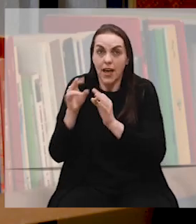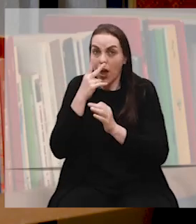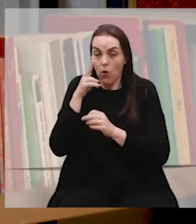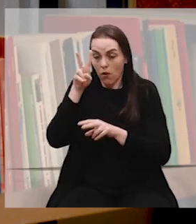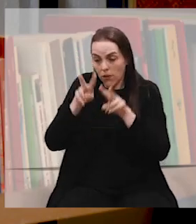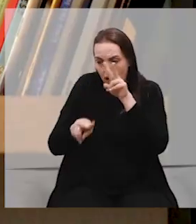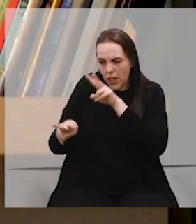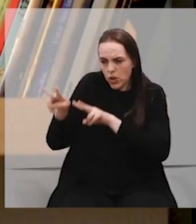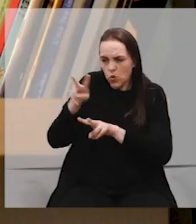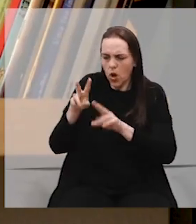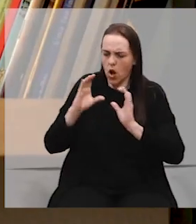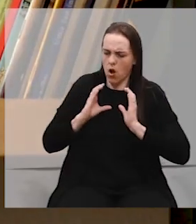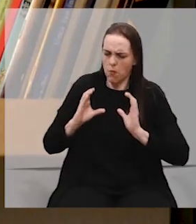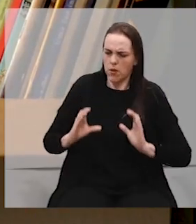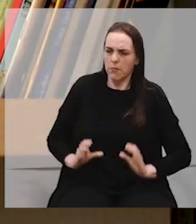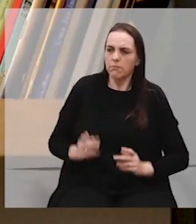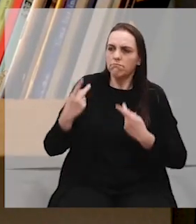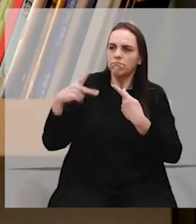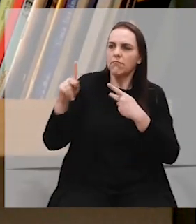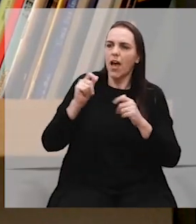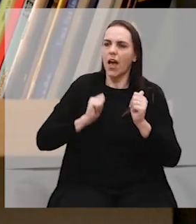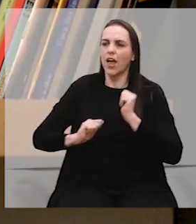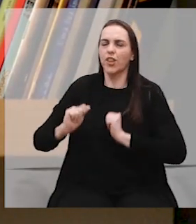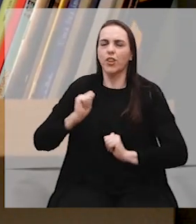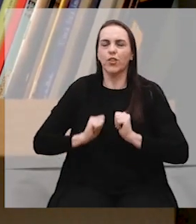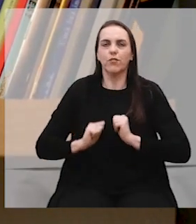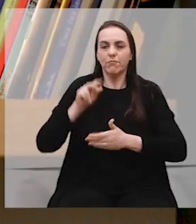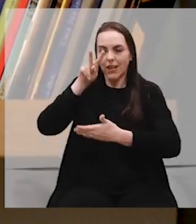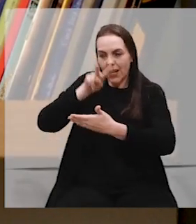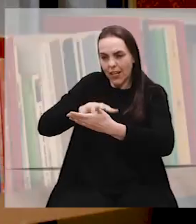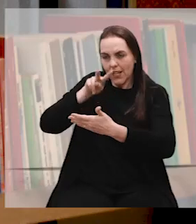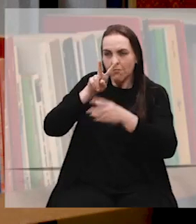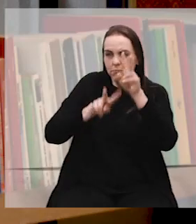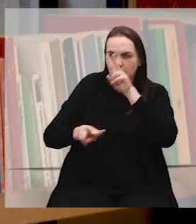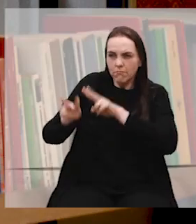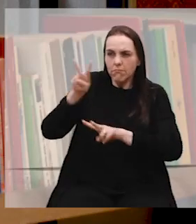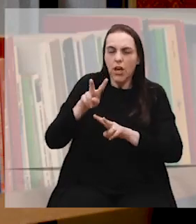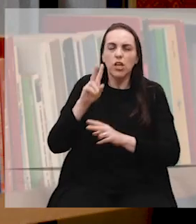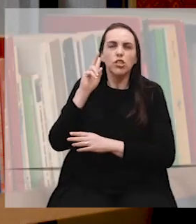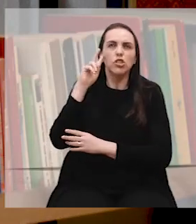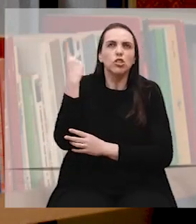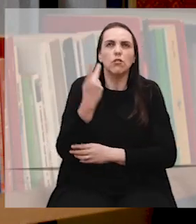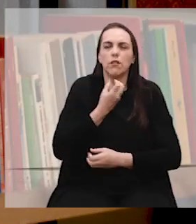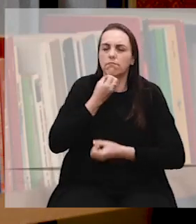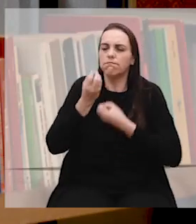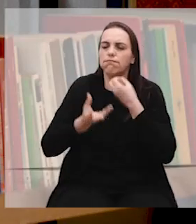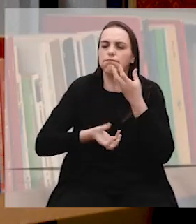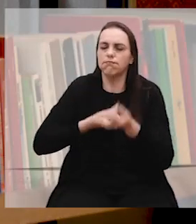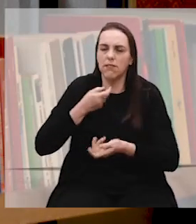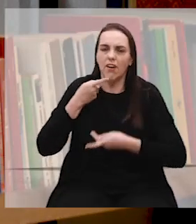lê o comportamento do ator, a gente lê essas histórias faladas ou